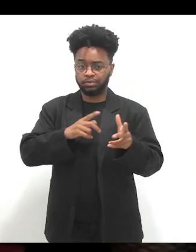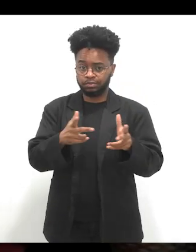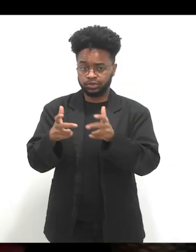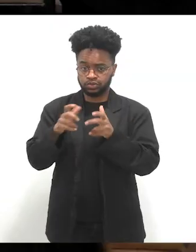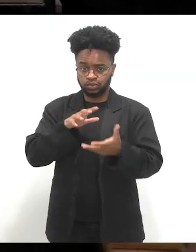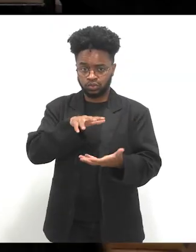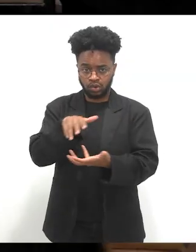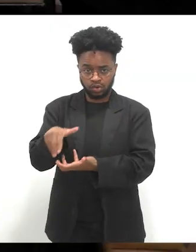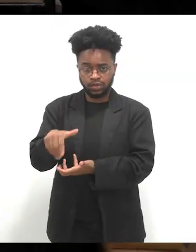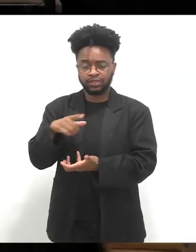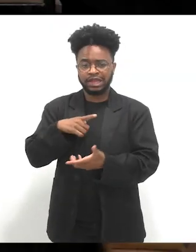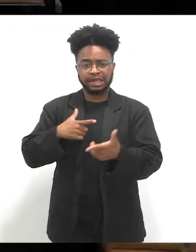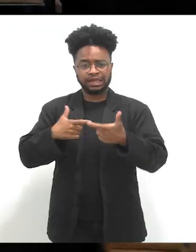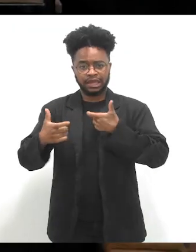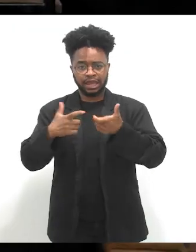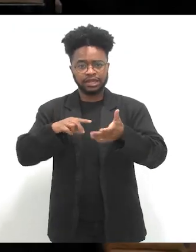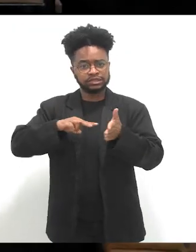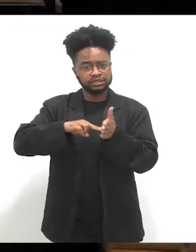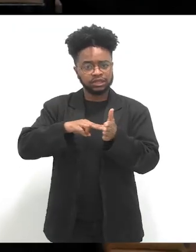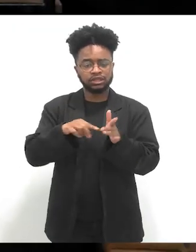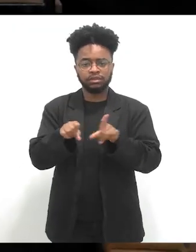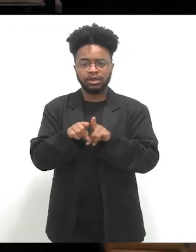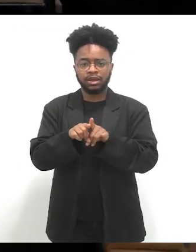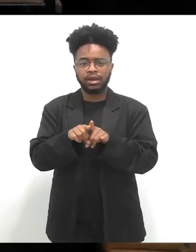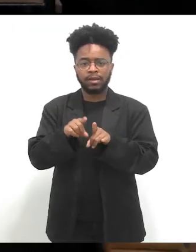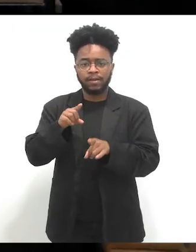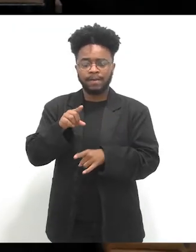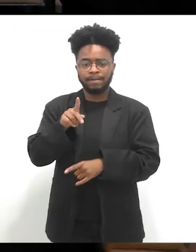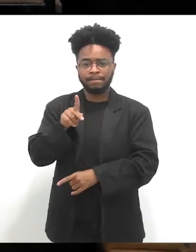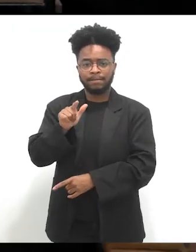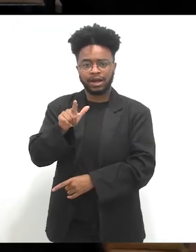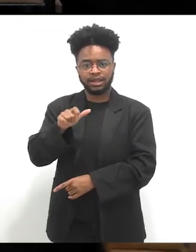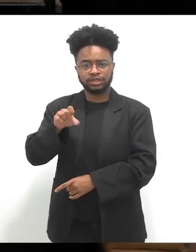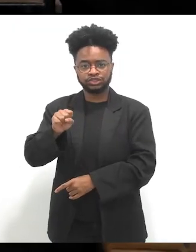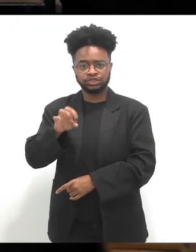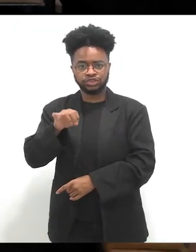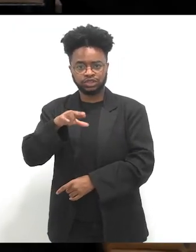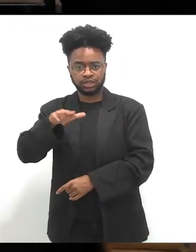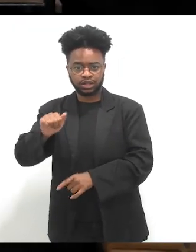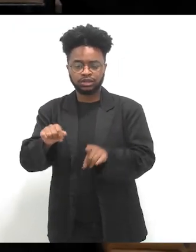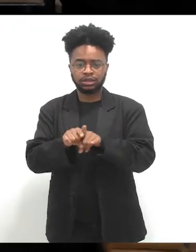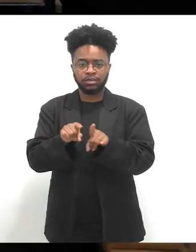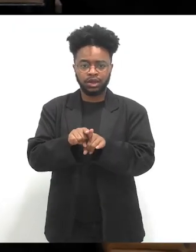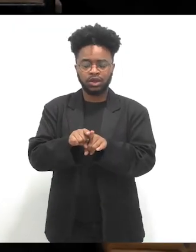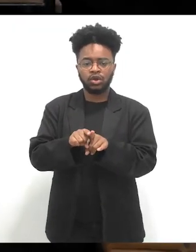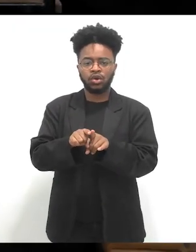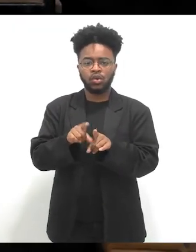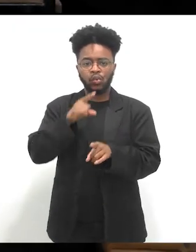mundo, né? Guerra na Síria, a questão da Palestina, então a gente tem Ucrânia, a gente tem visto muitos